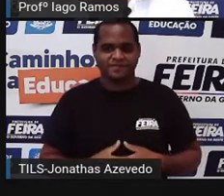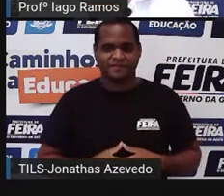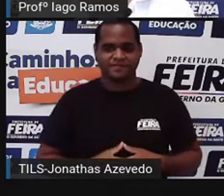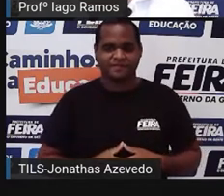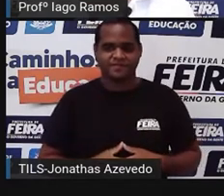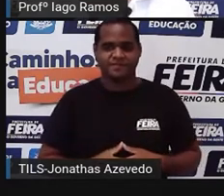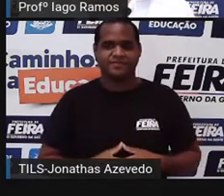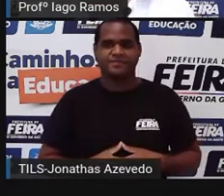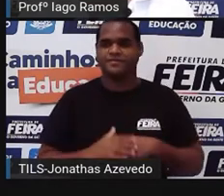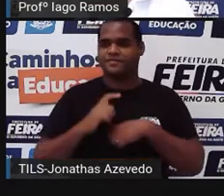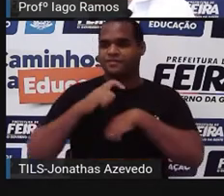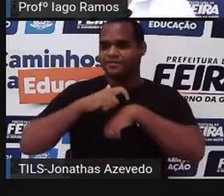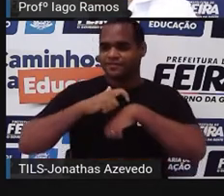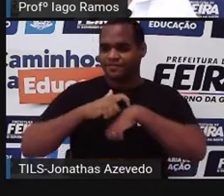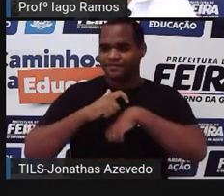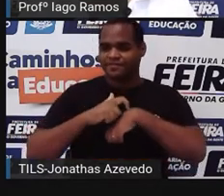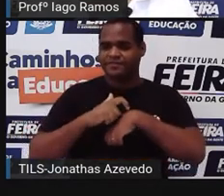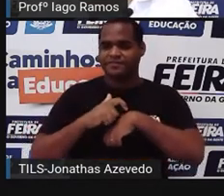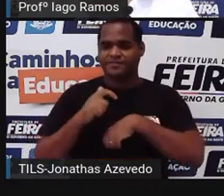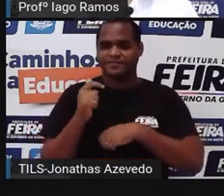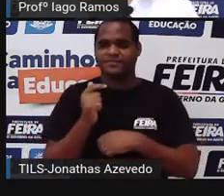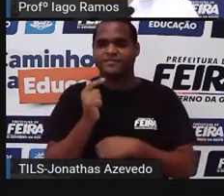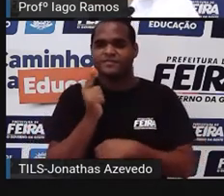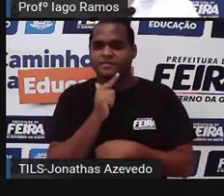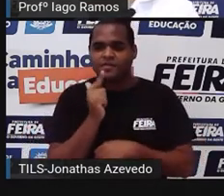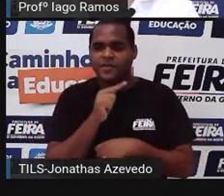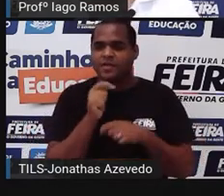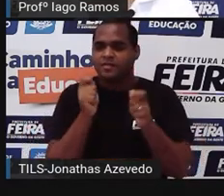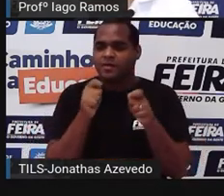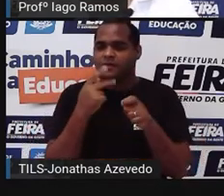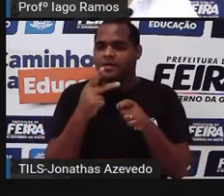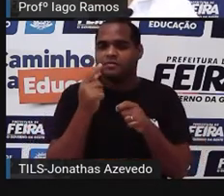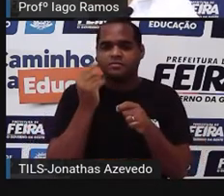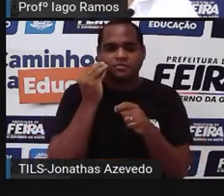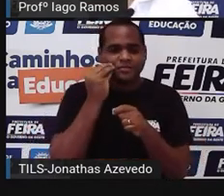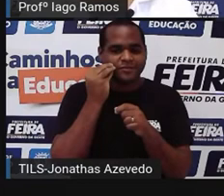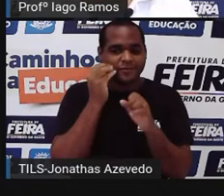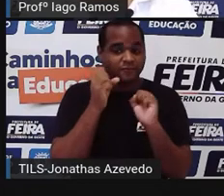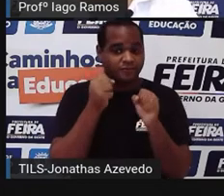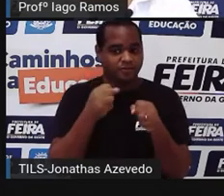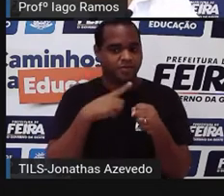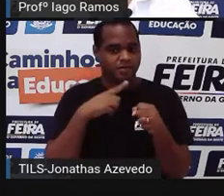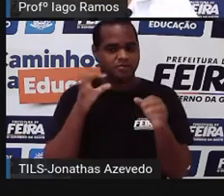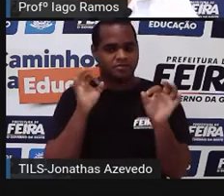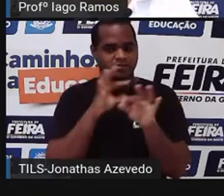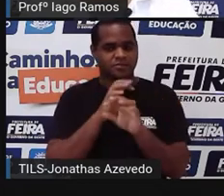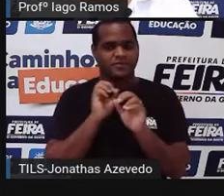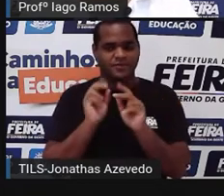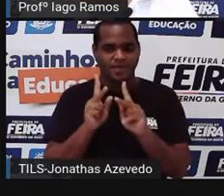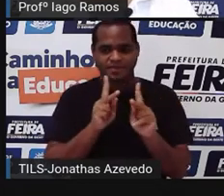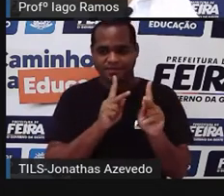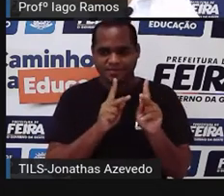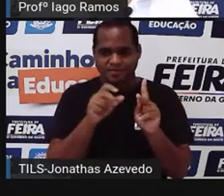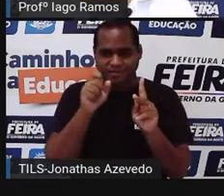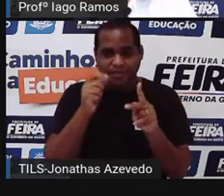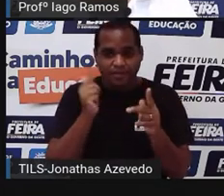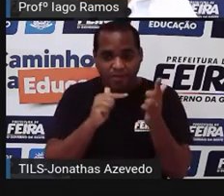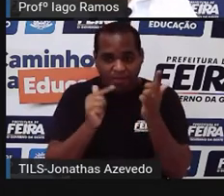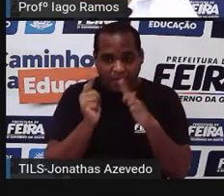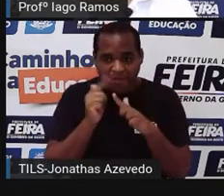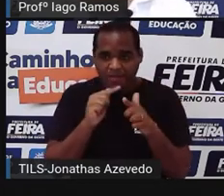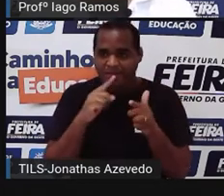tá dá tempo Acho que é bem possível que você já tenha terminado será conseguiu